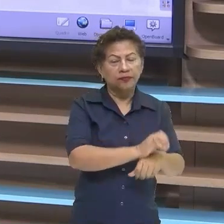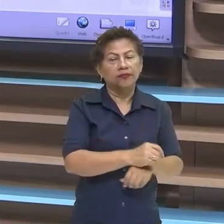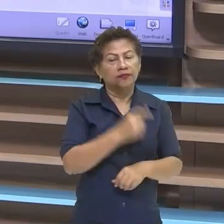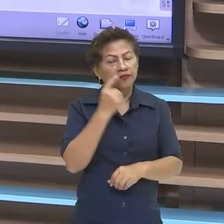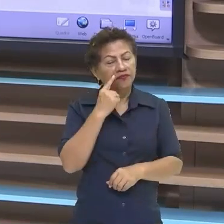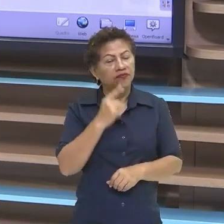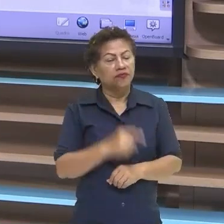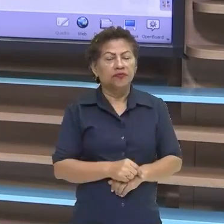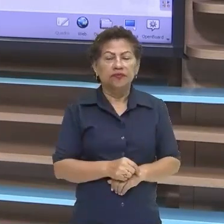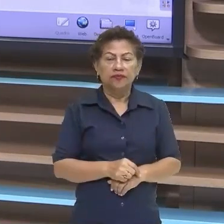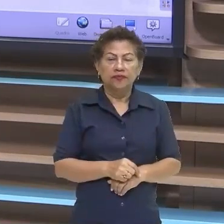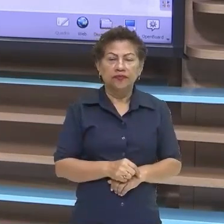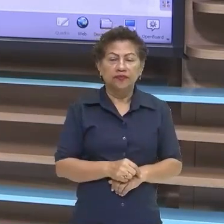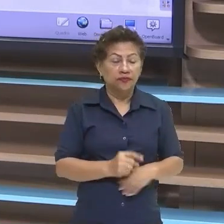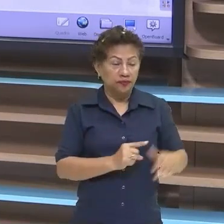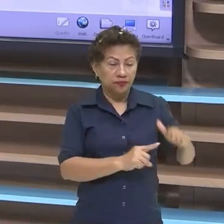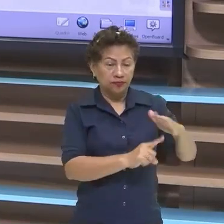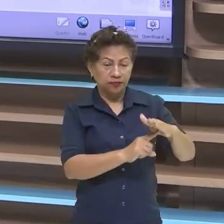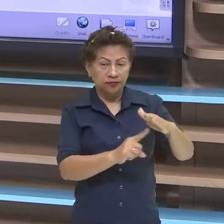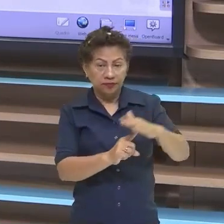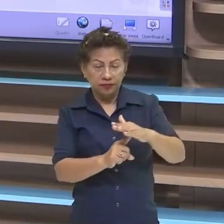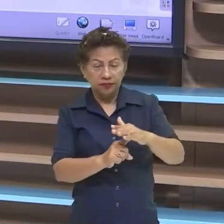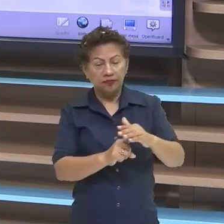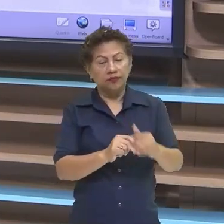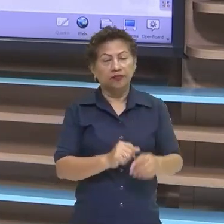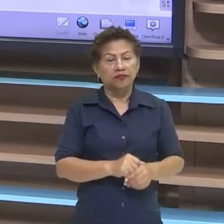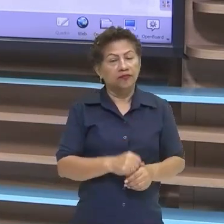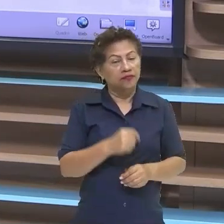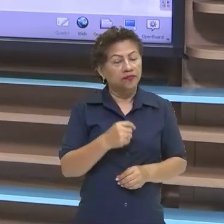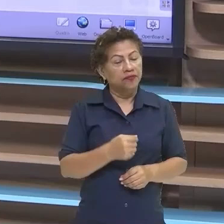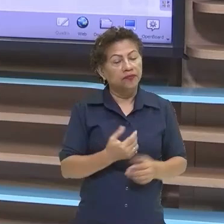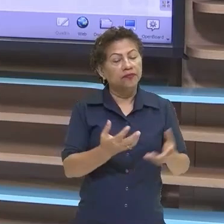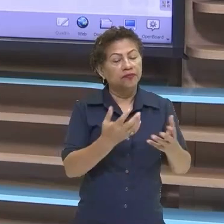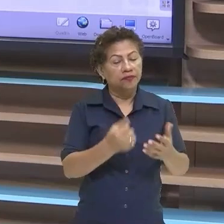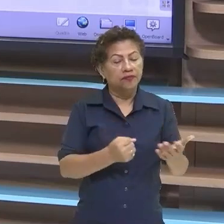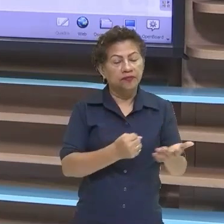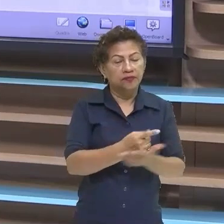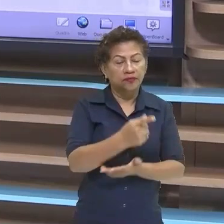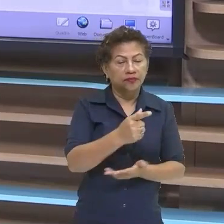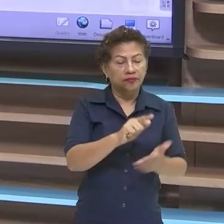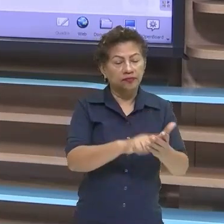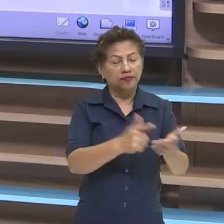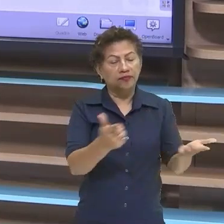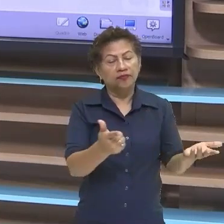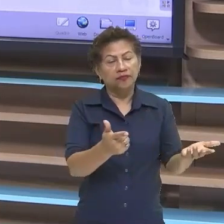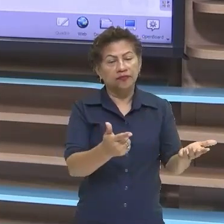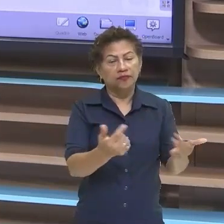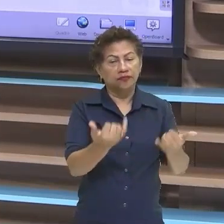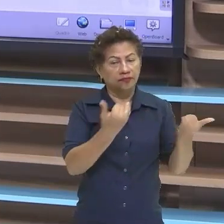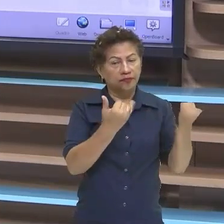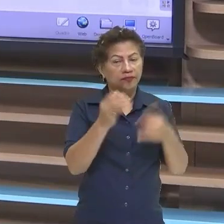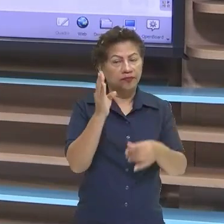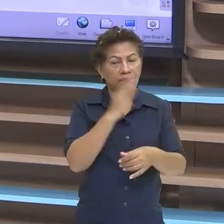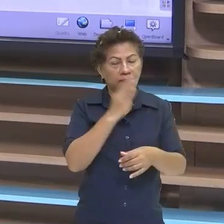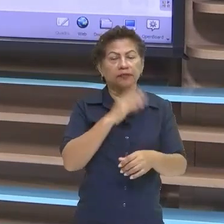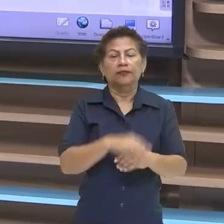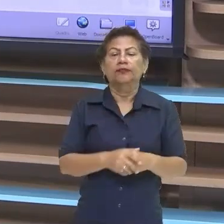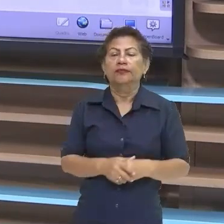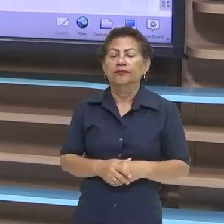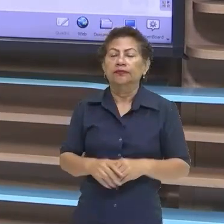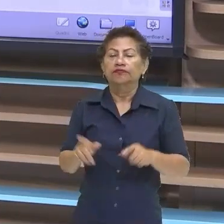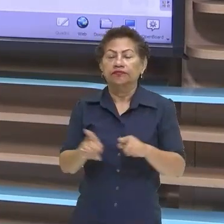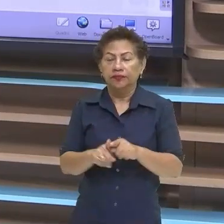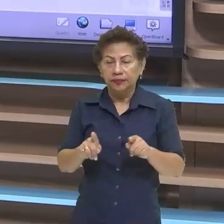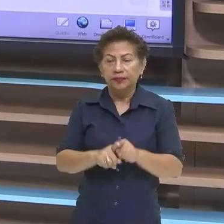mercadinho, vai numa padaria, o jornal está ali e você acaba lendo aquela notícia, né? Mais rápido. Os smartphones, né? A